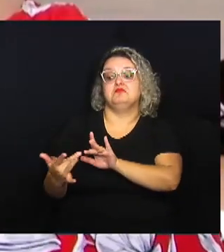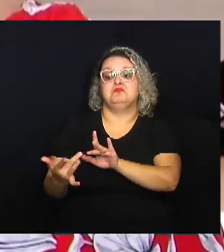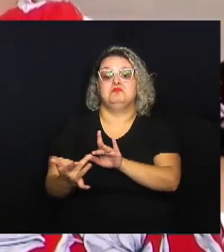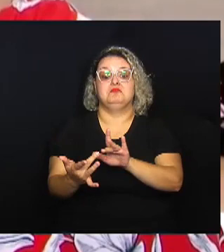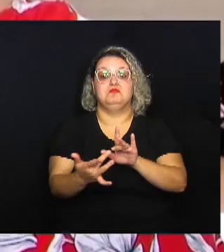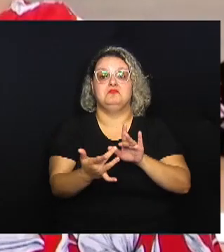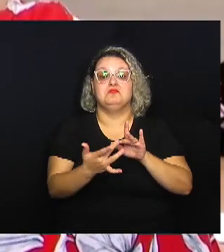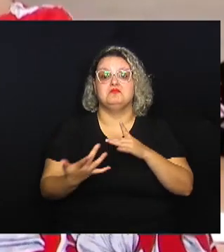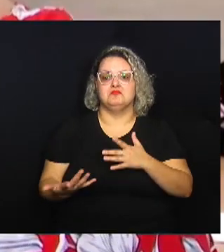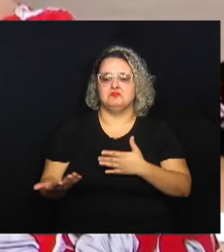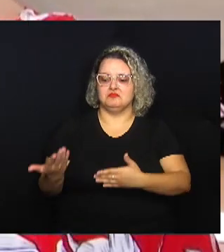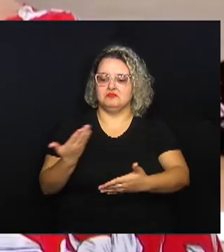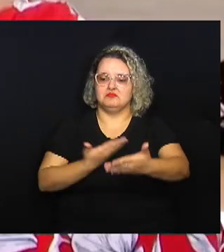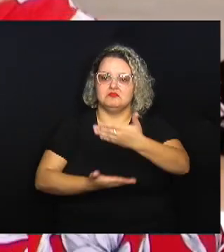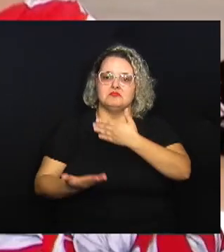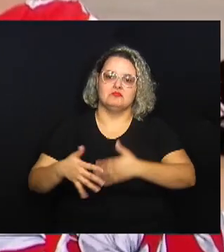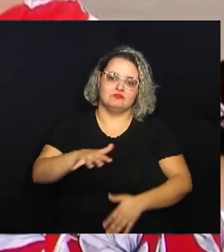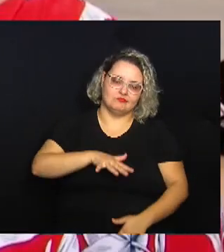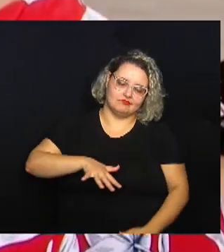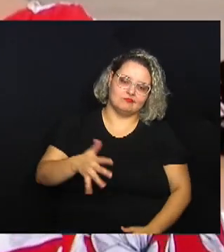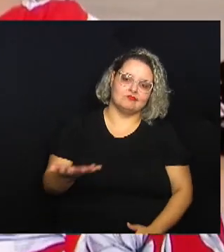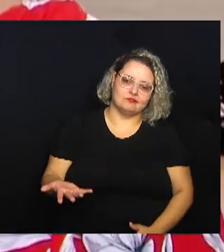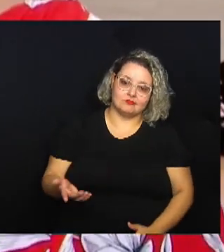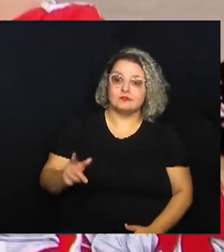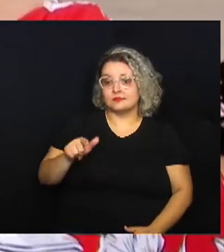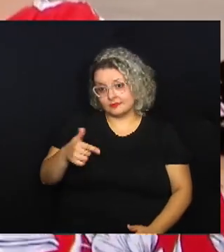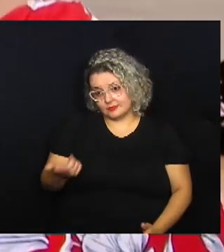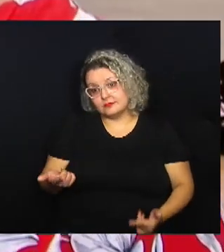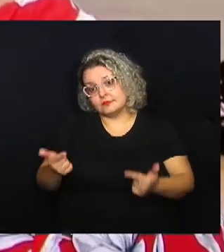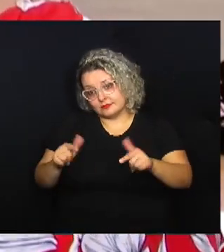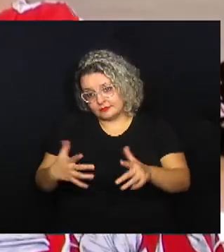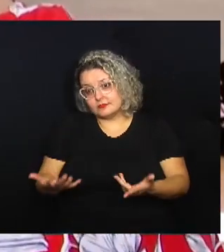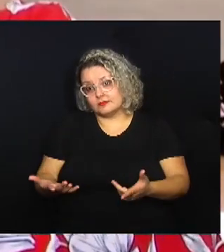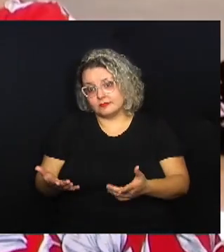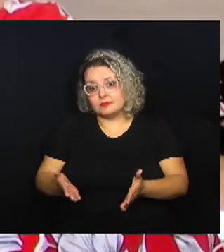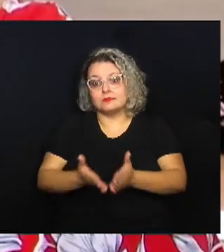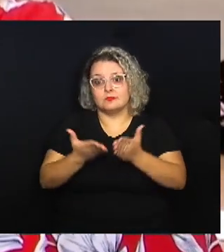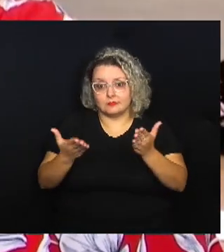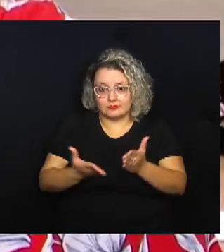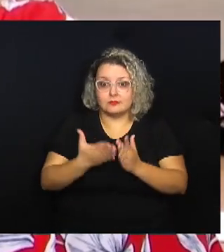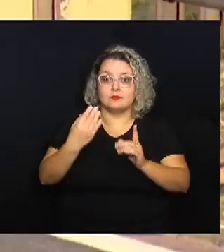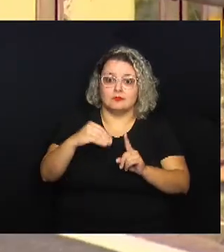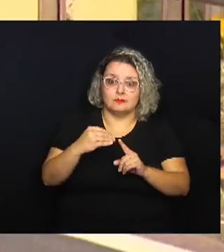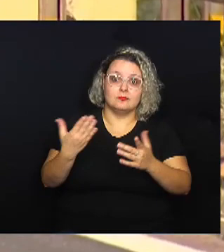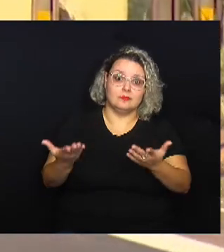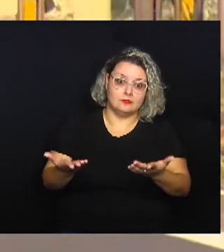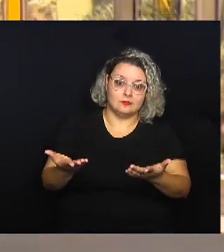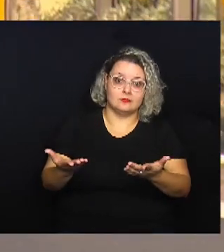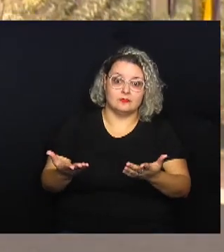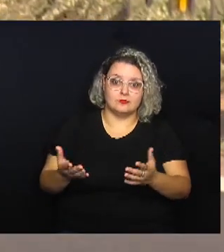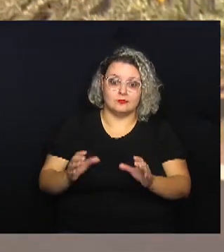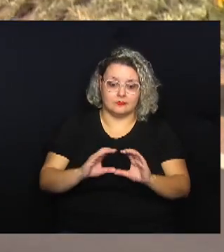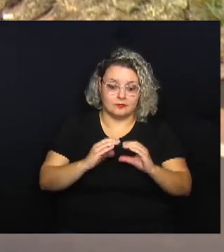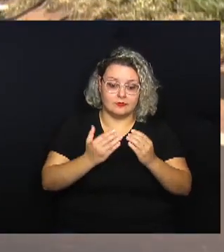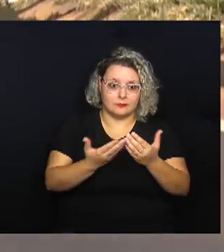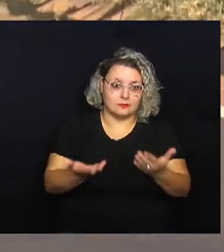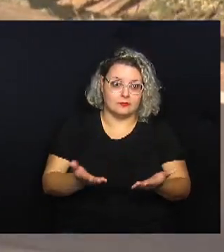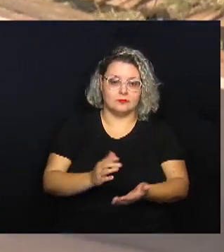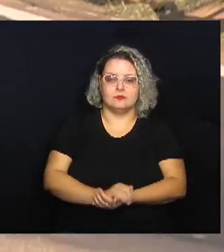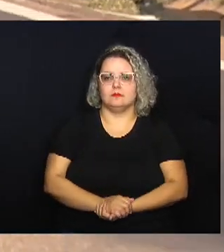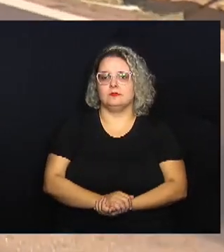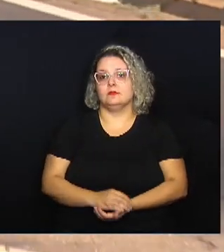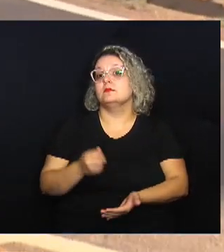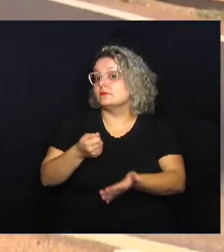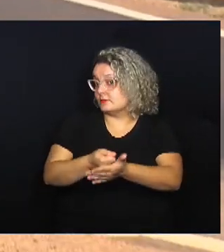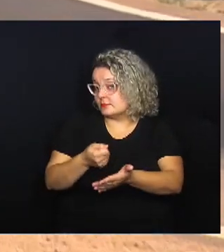que interagir naquele Território que é um território né pobre vulnerável enfim né de uma comunidade então para